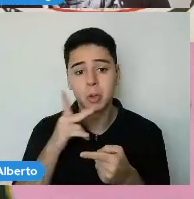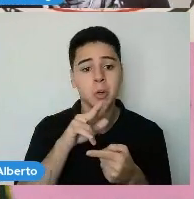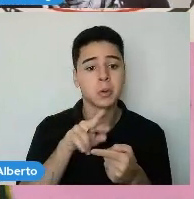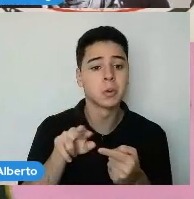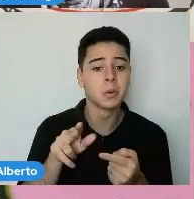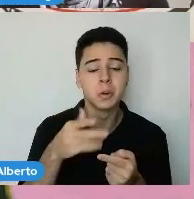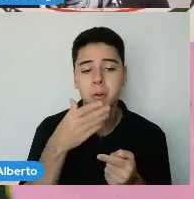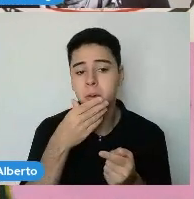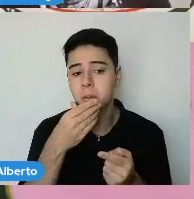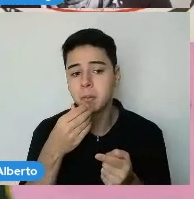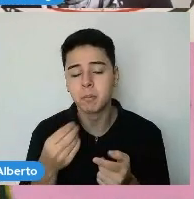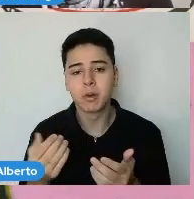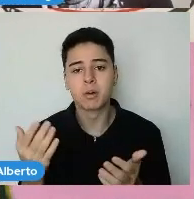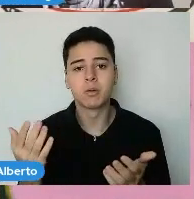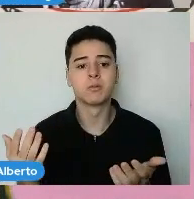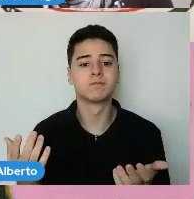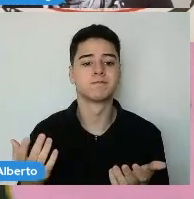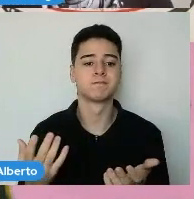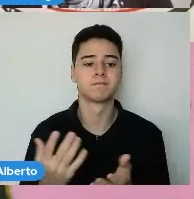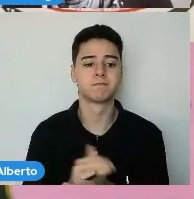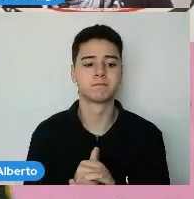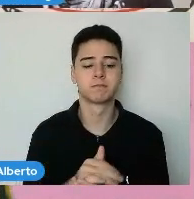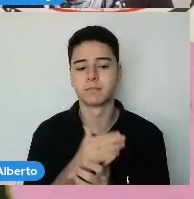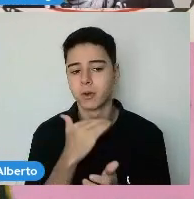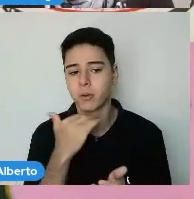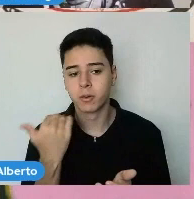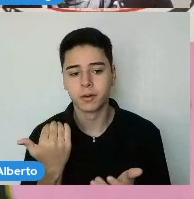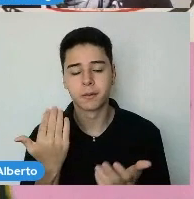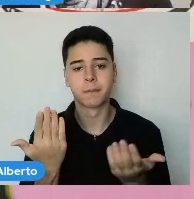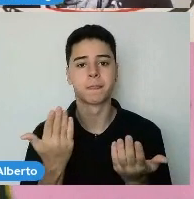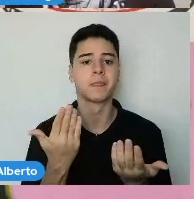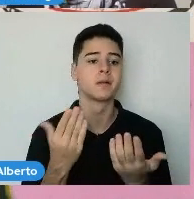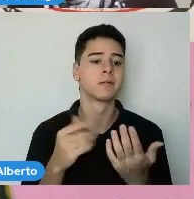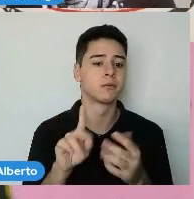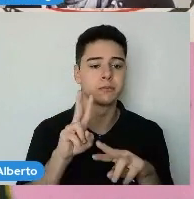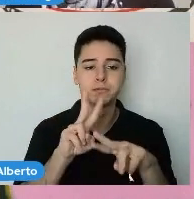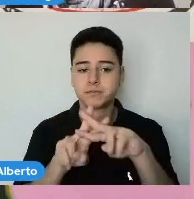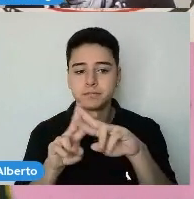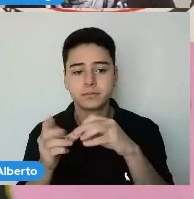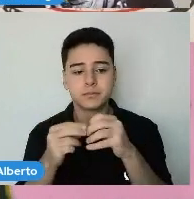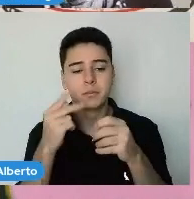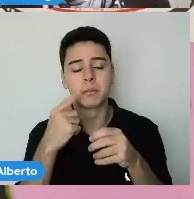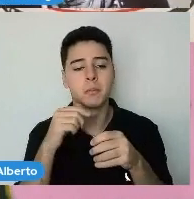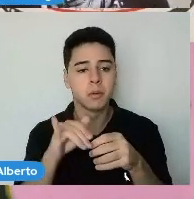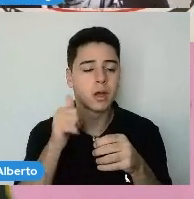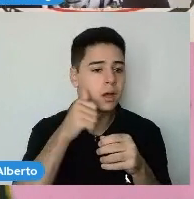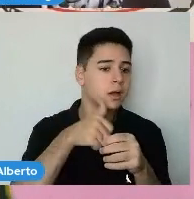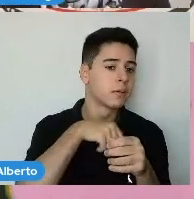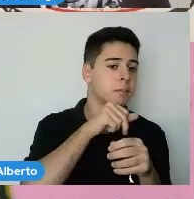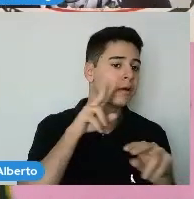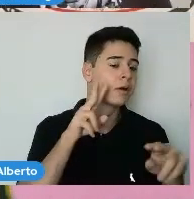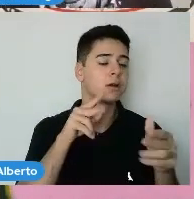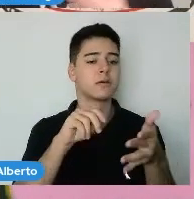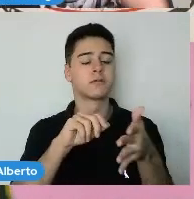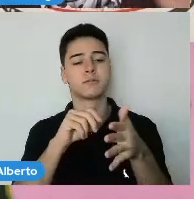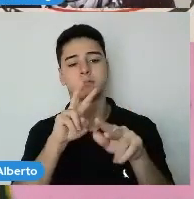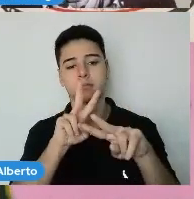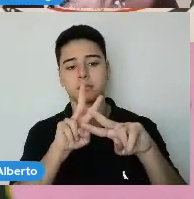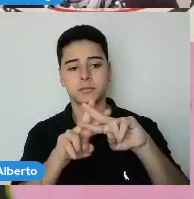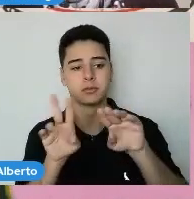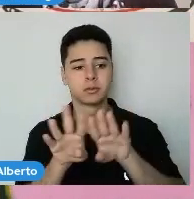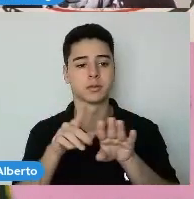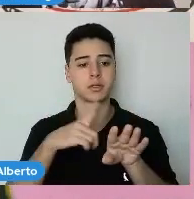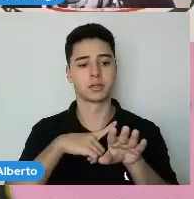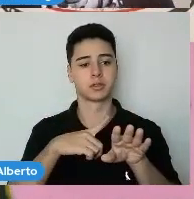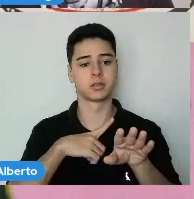irmão que morreu ou foi preso, do pai e da mãe que foram presos. E eu tenho